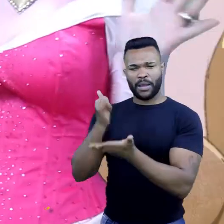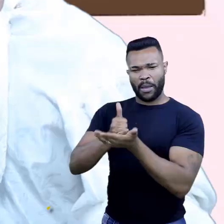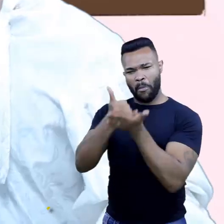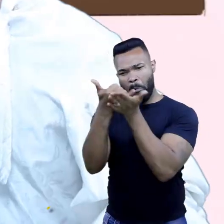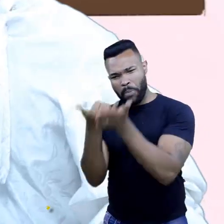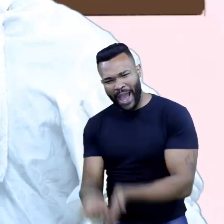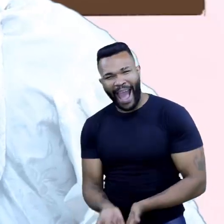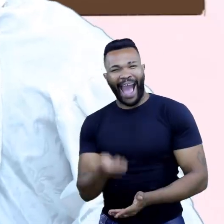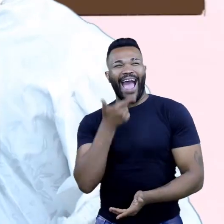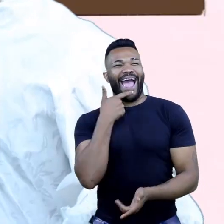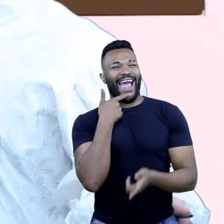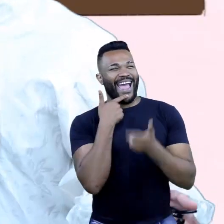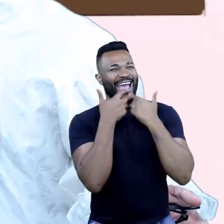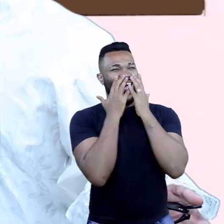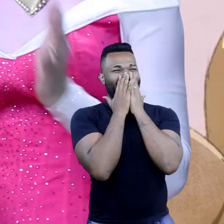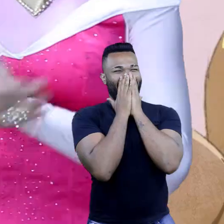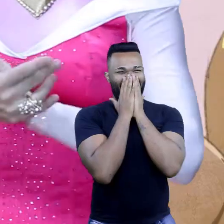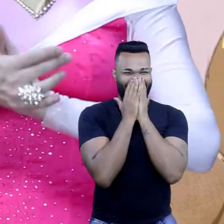deixa,